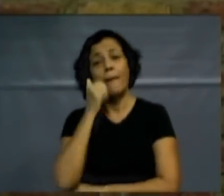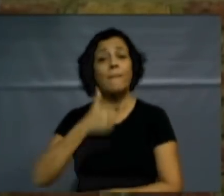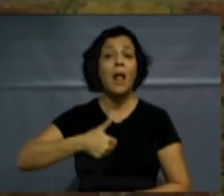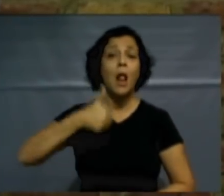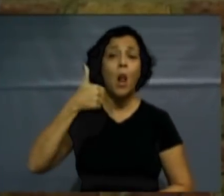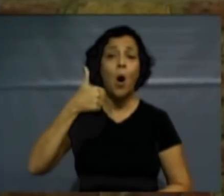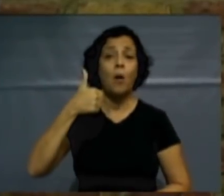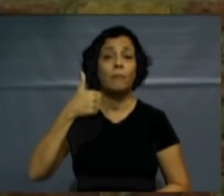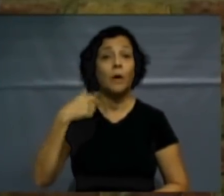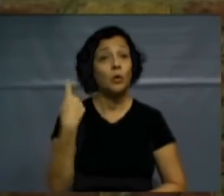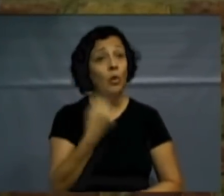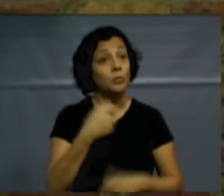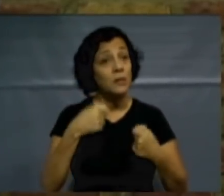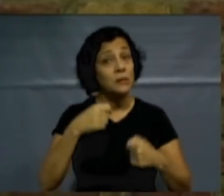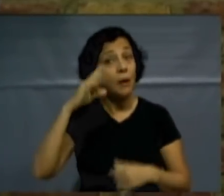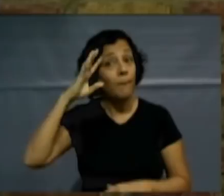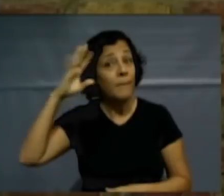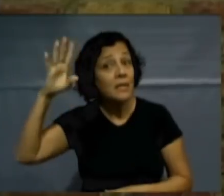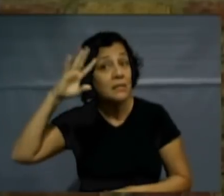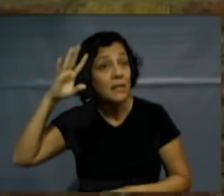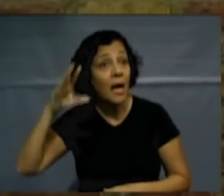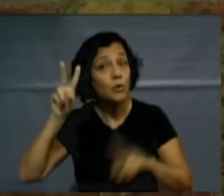A gente precisa meditar sobre isso.